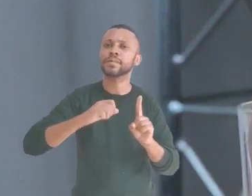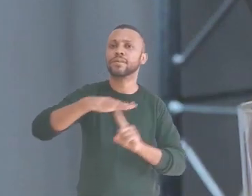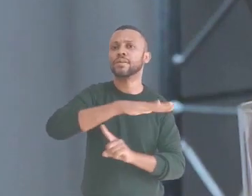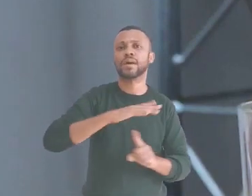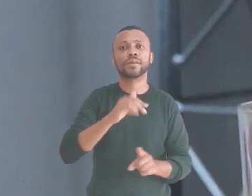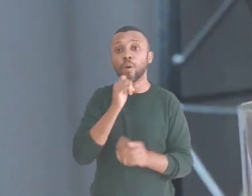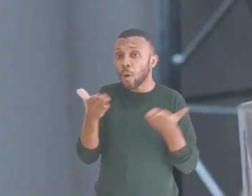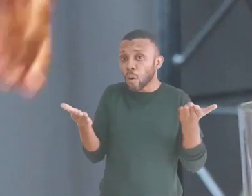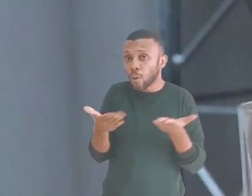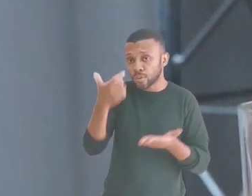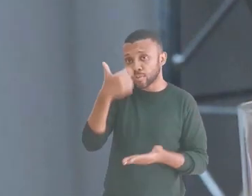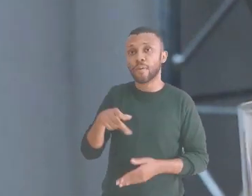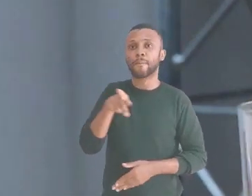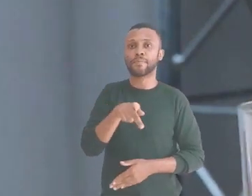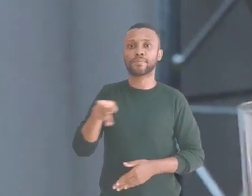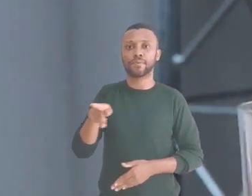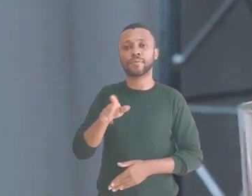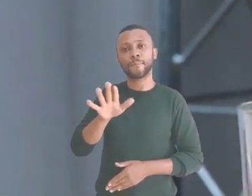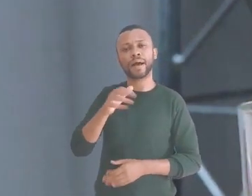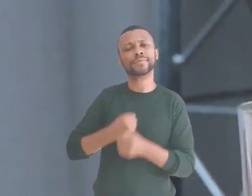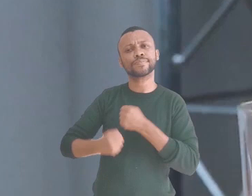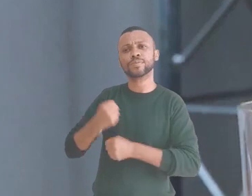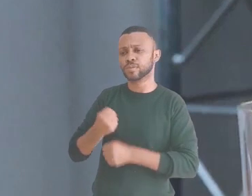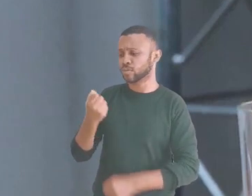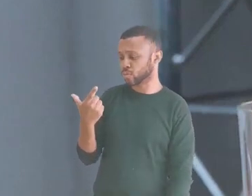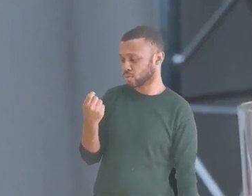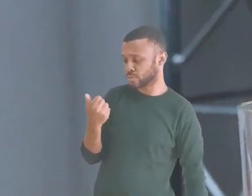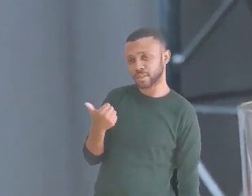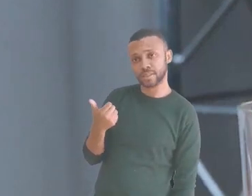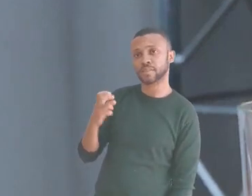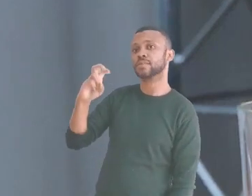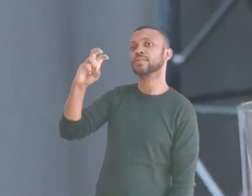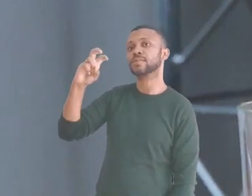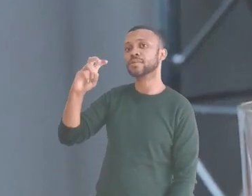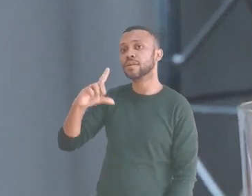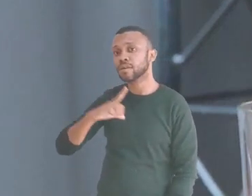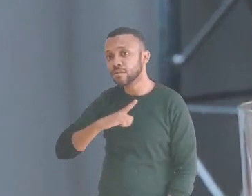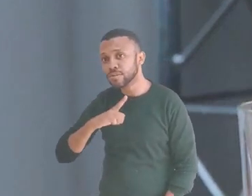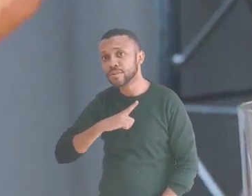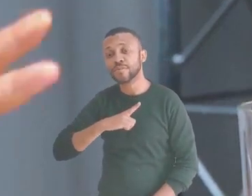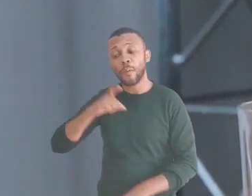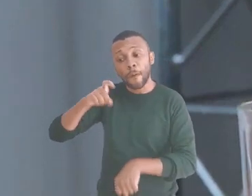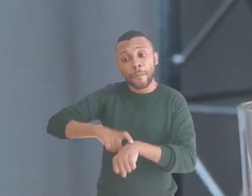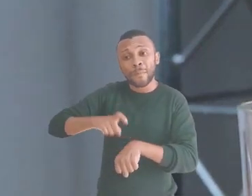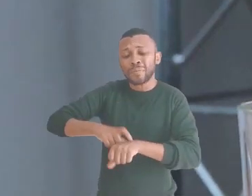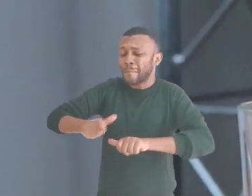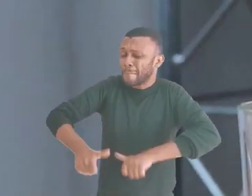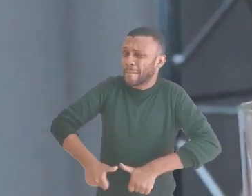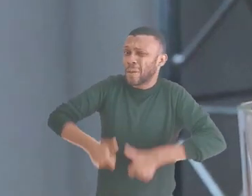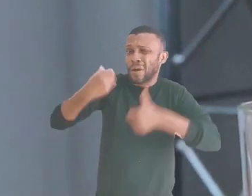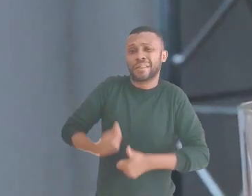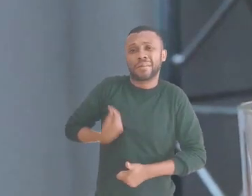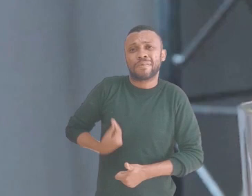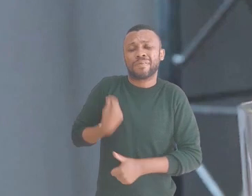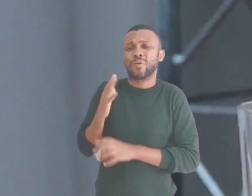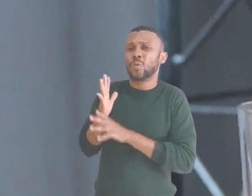sou professora, mas em 2015 eu tive o melhor momento da minha vida, após o